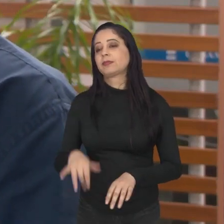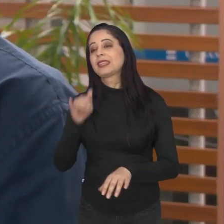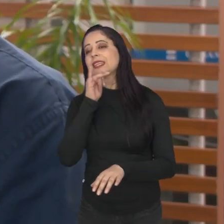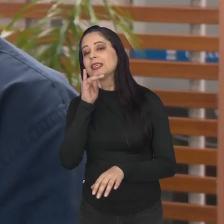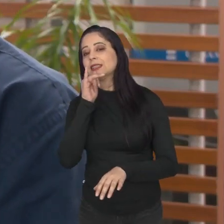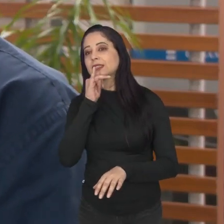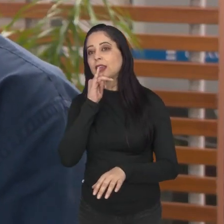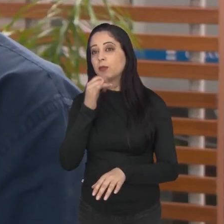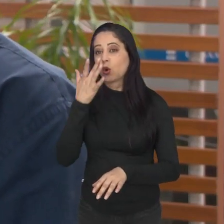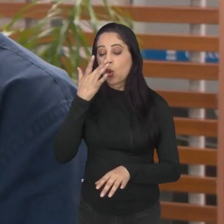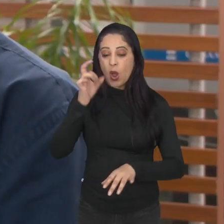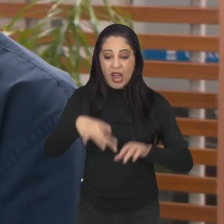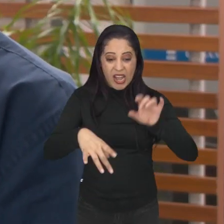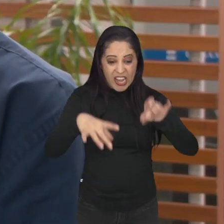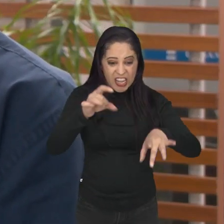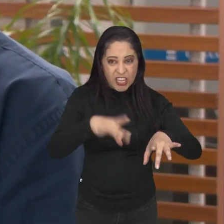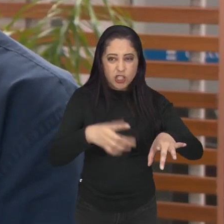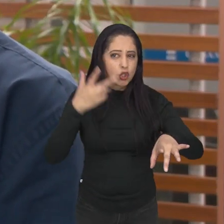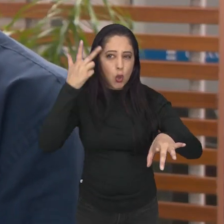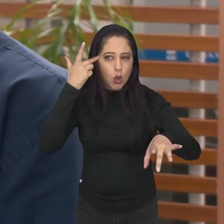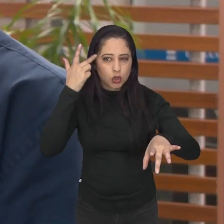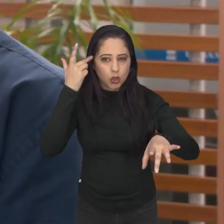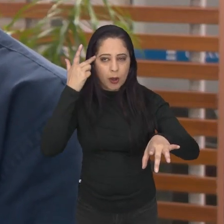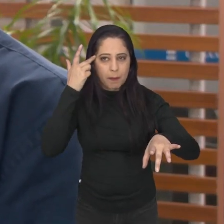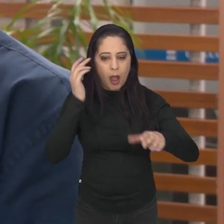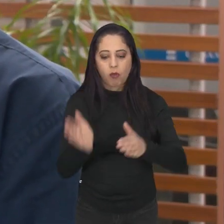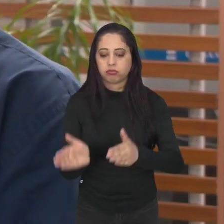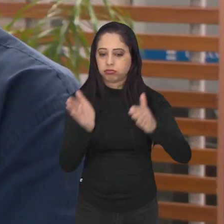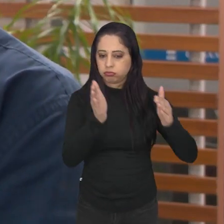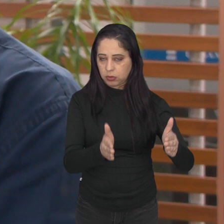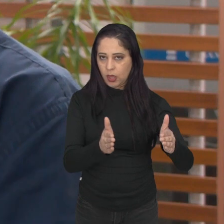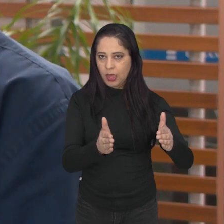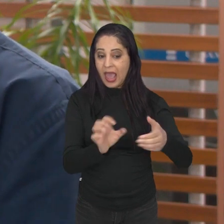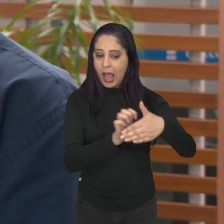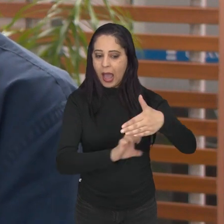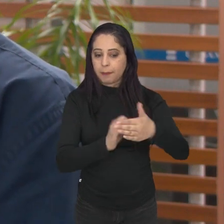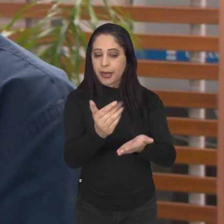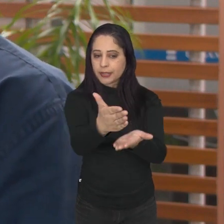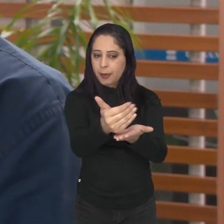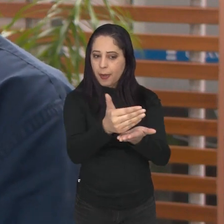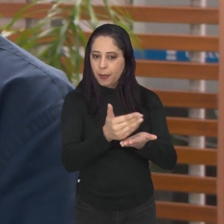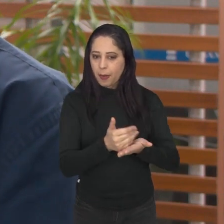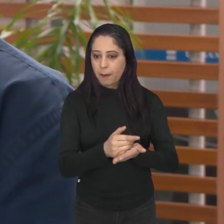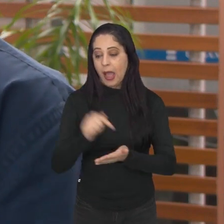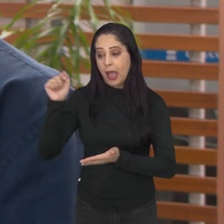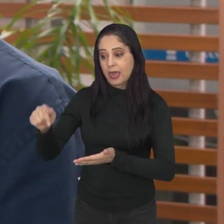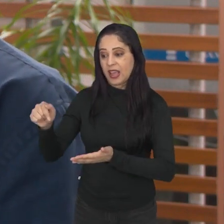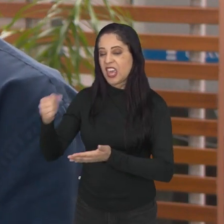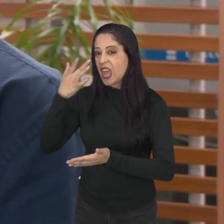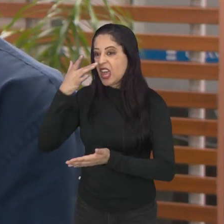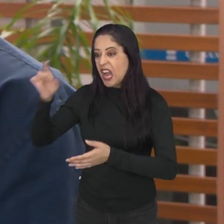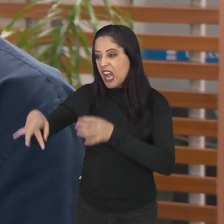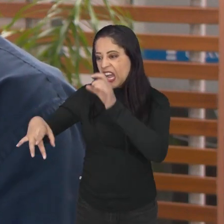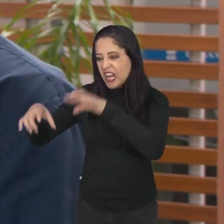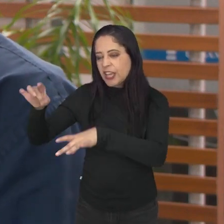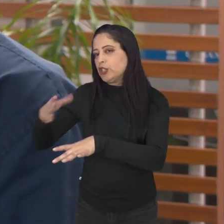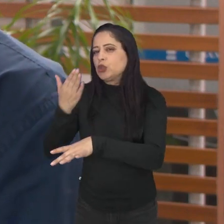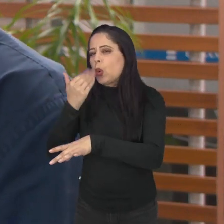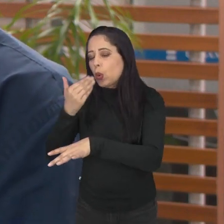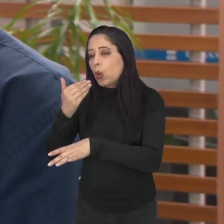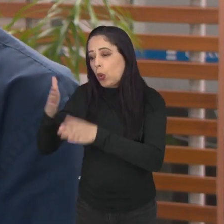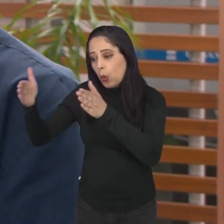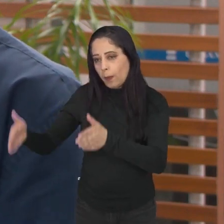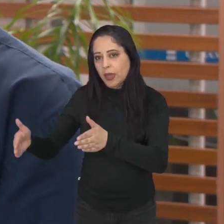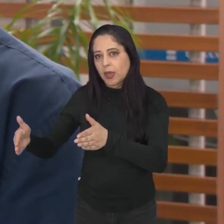coletas desses resíduos vão lá coleta comum do lixo comum né feito por uma empresa terceirizada e todas as outras coletas feitas pela